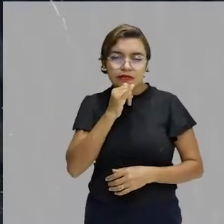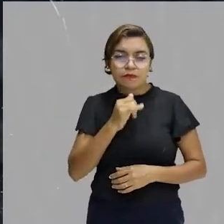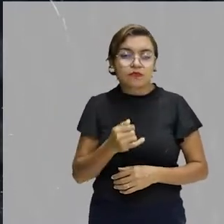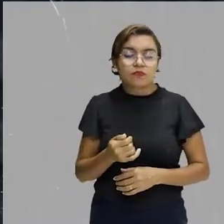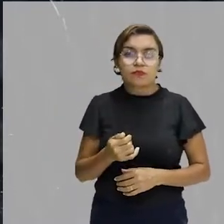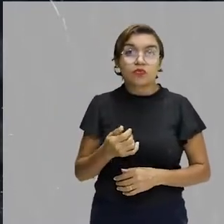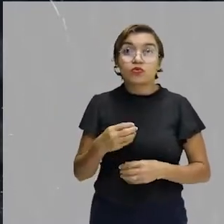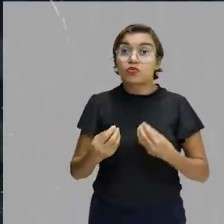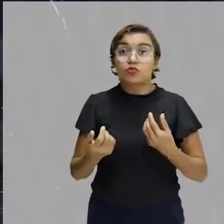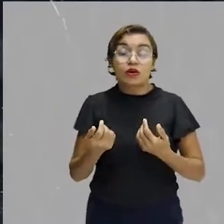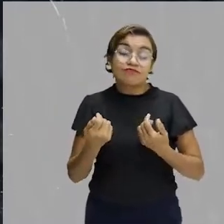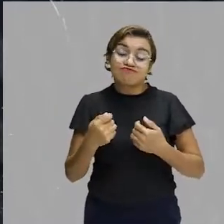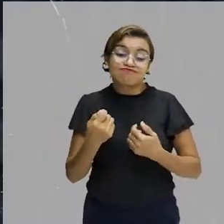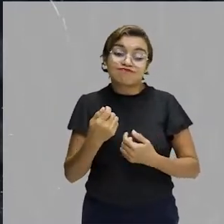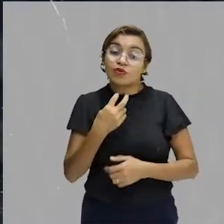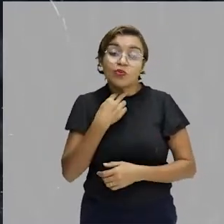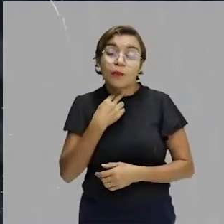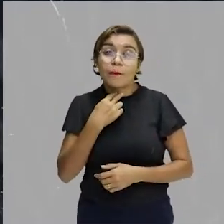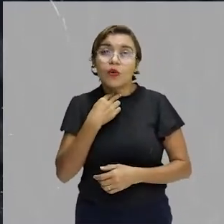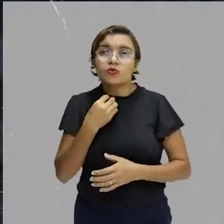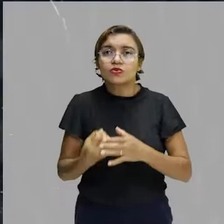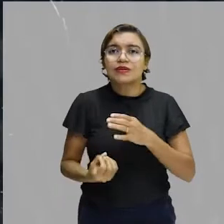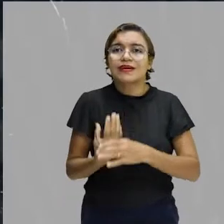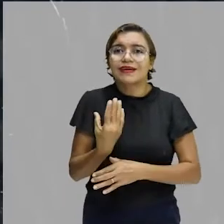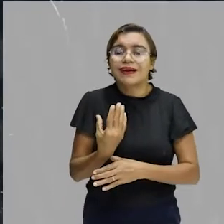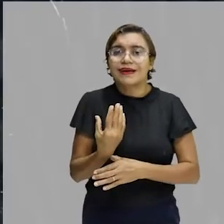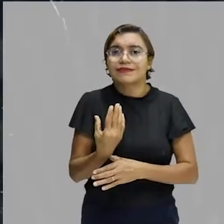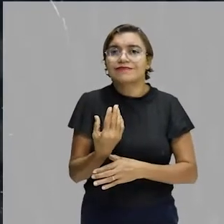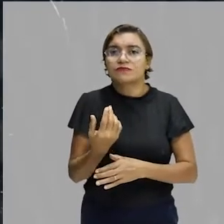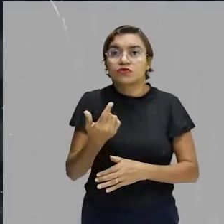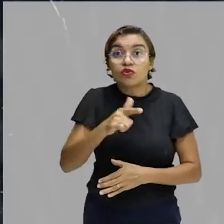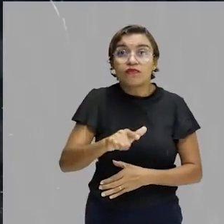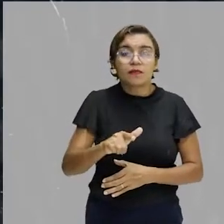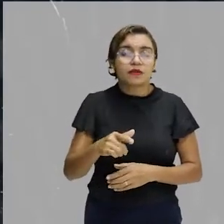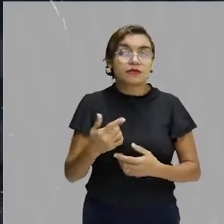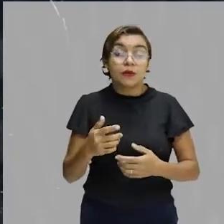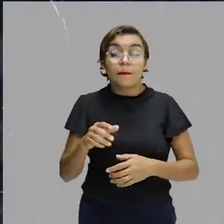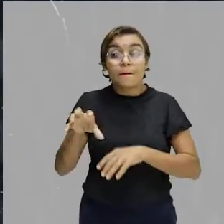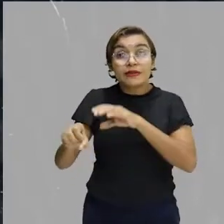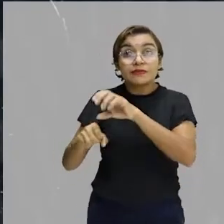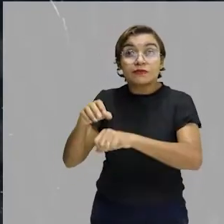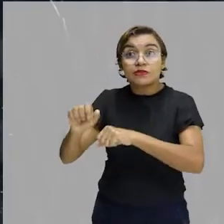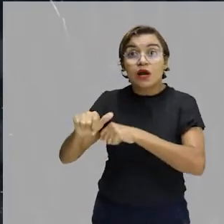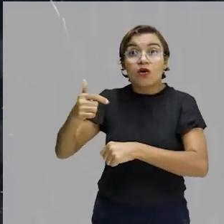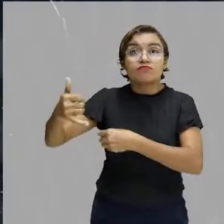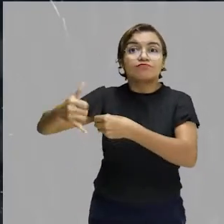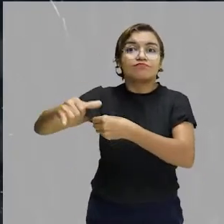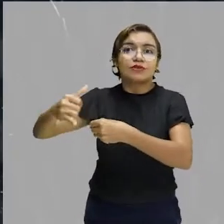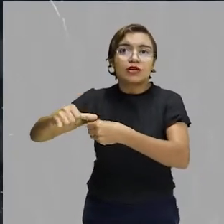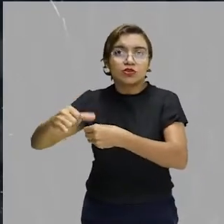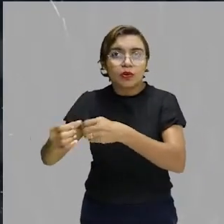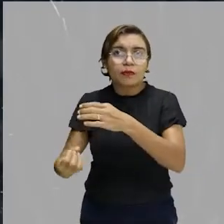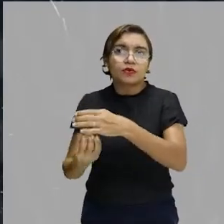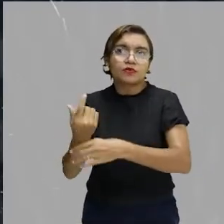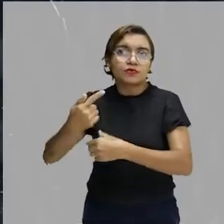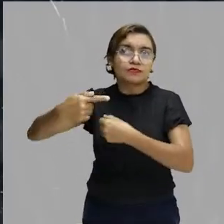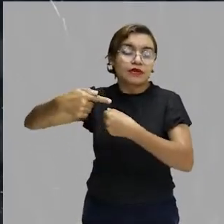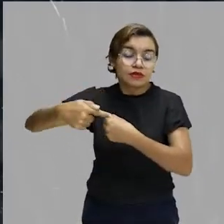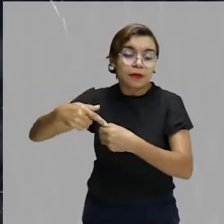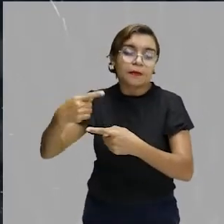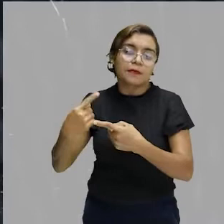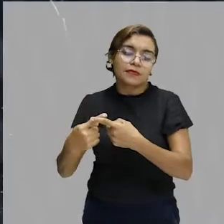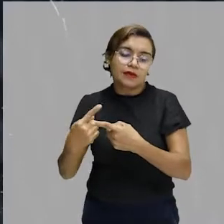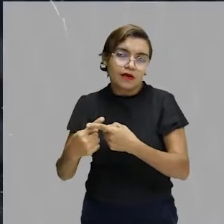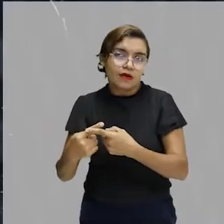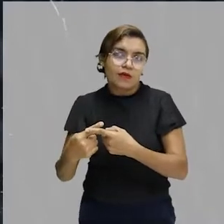Dentro dos limites da vida humana. Ou seja, eu tenho que buscar novas fontes petrolíferas para produzir essa gasolina, tá? Por isso que ela é uma